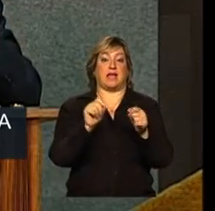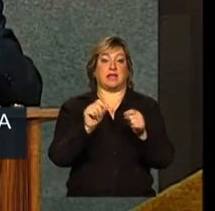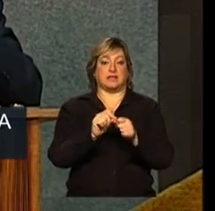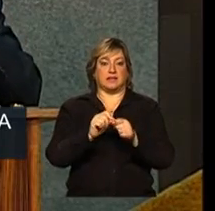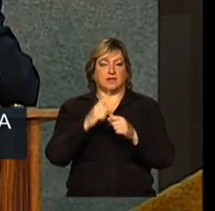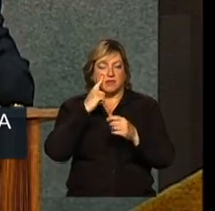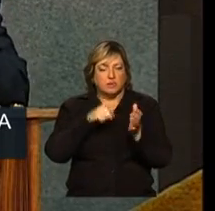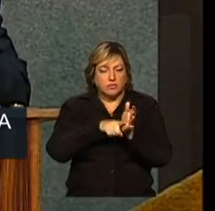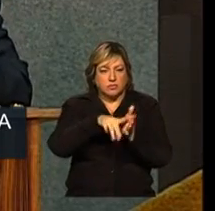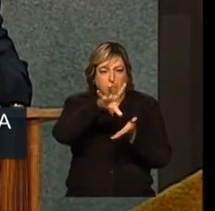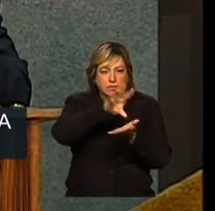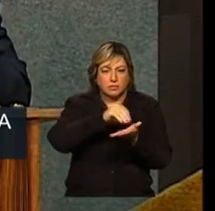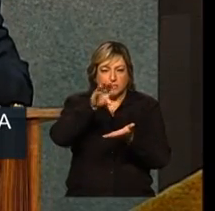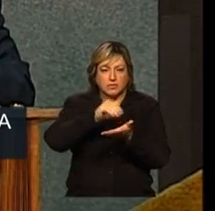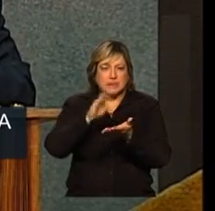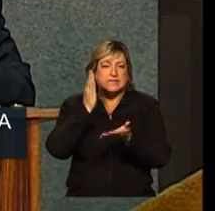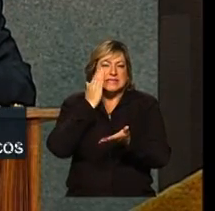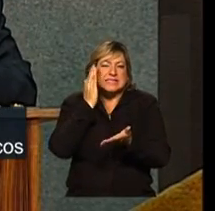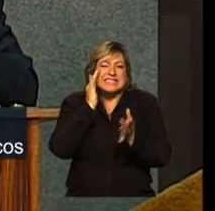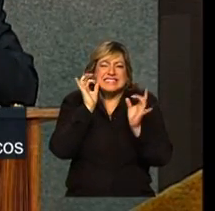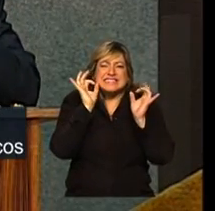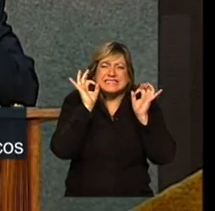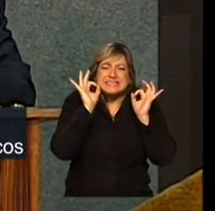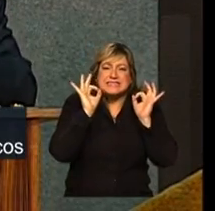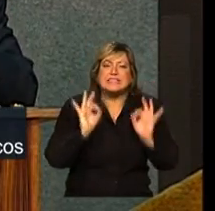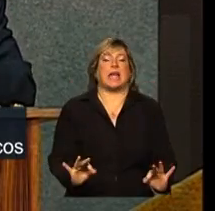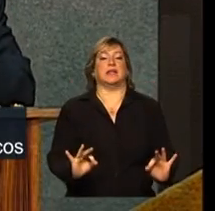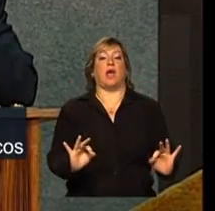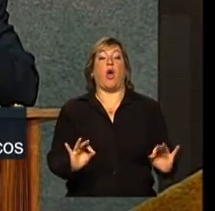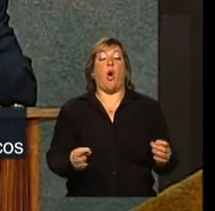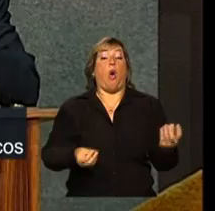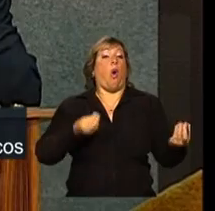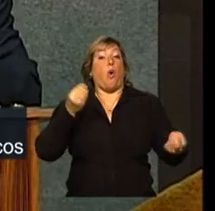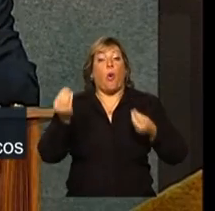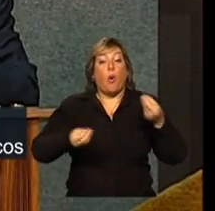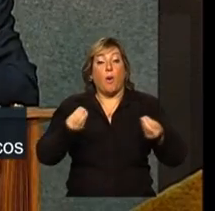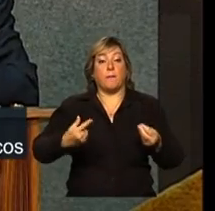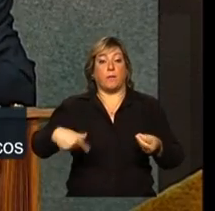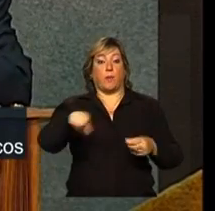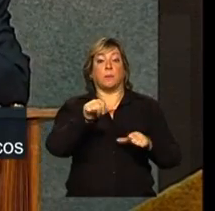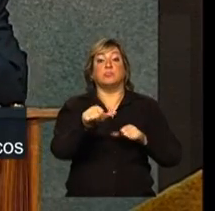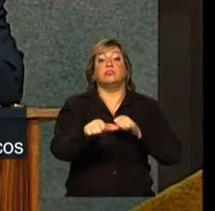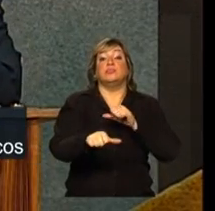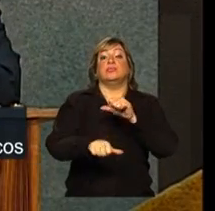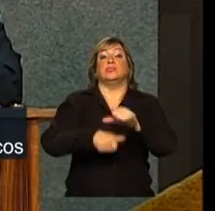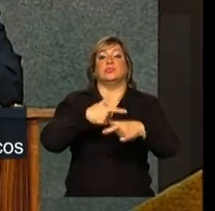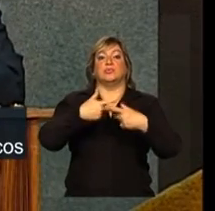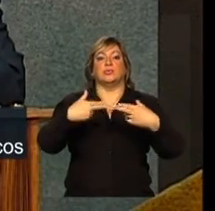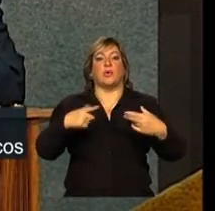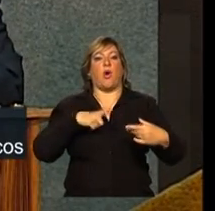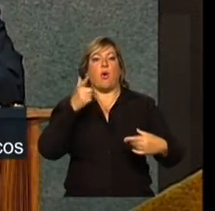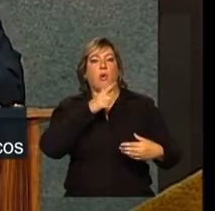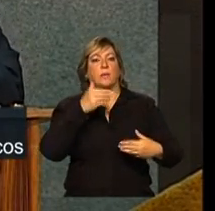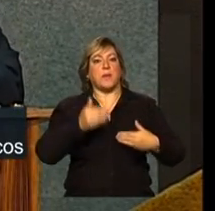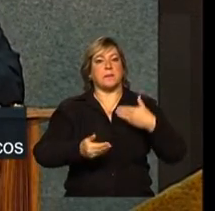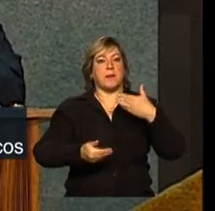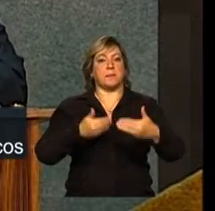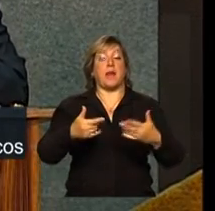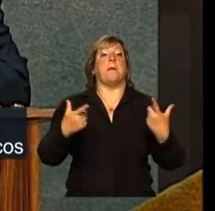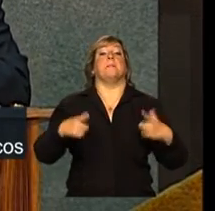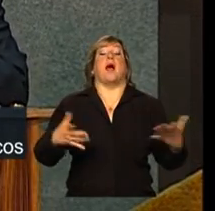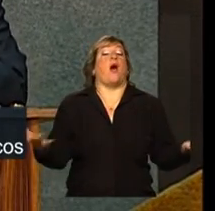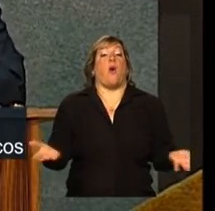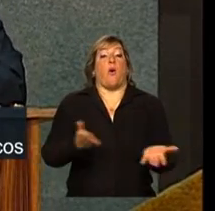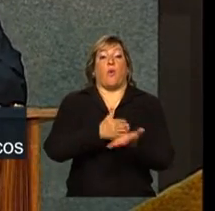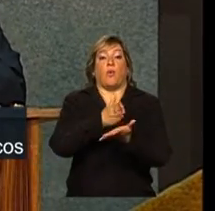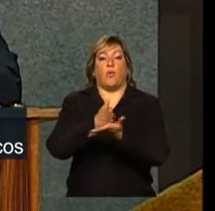curva, sabendo exatamente como as transformações estão se dando, para onde elas estão